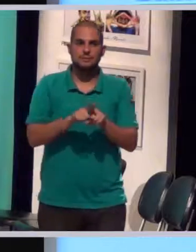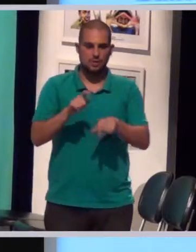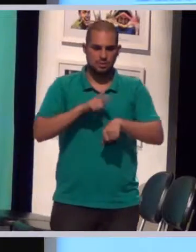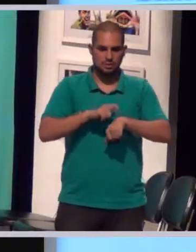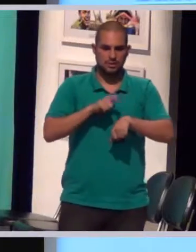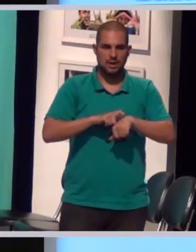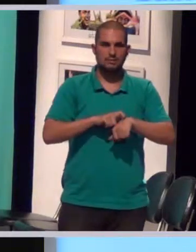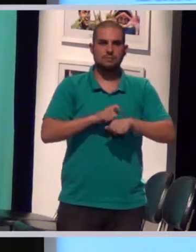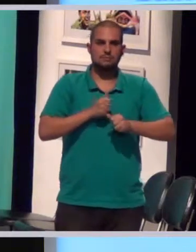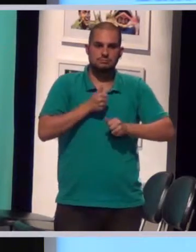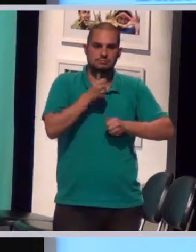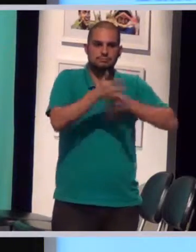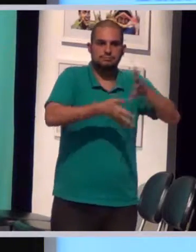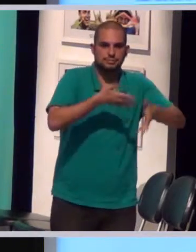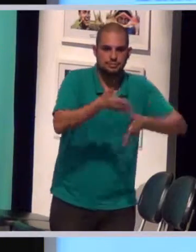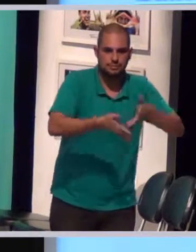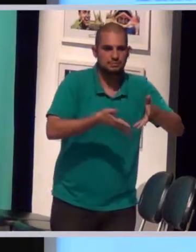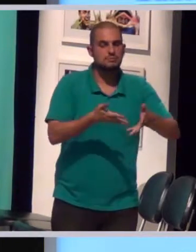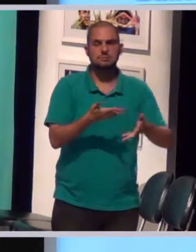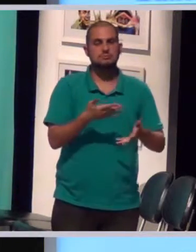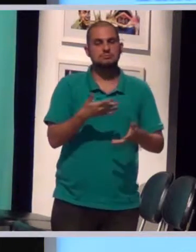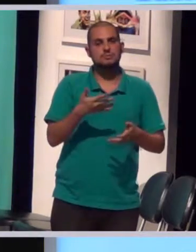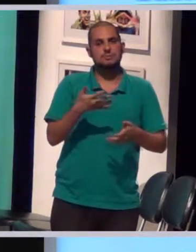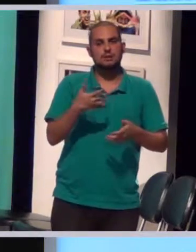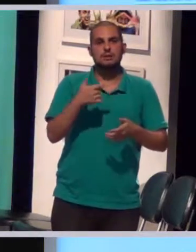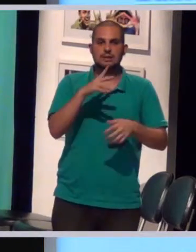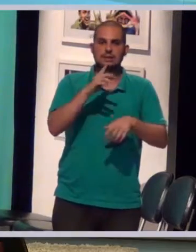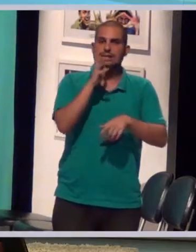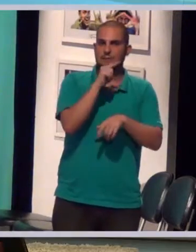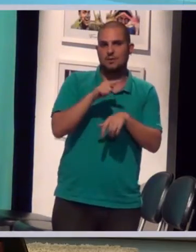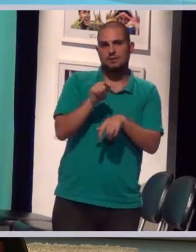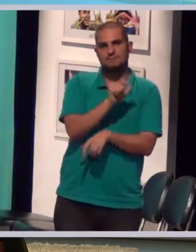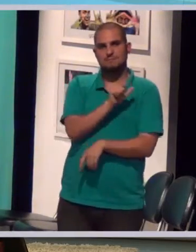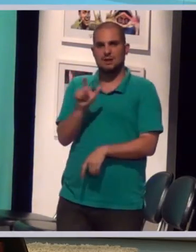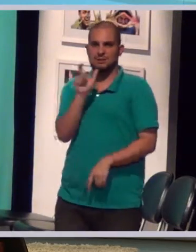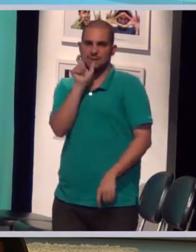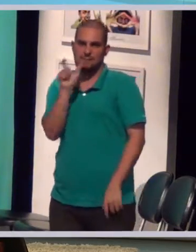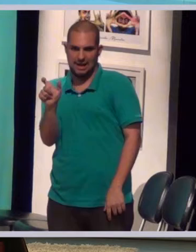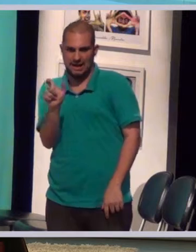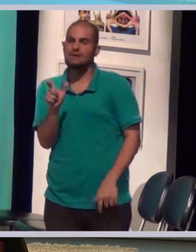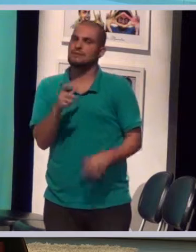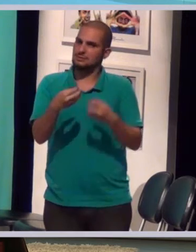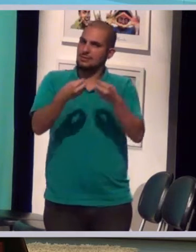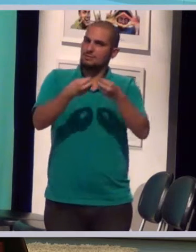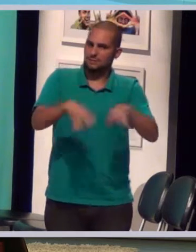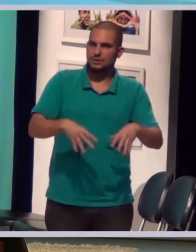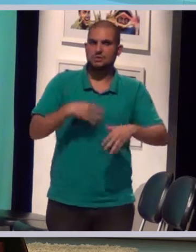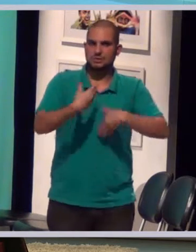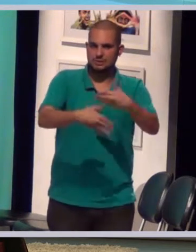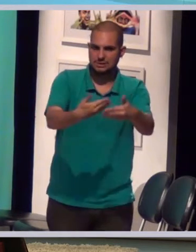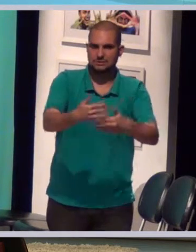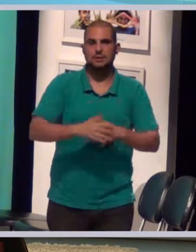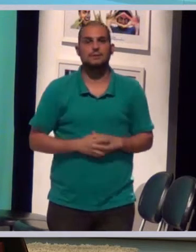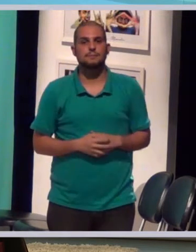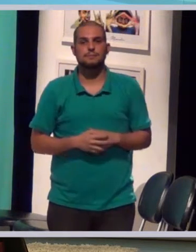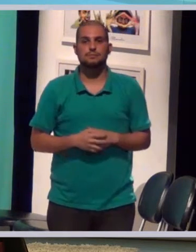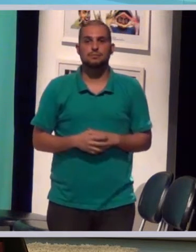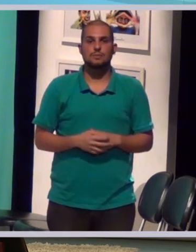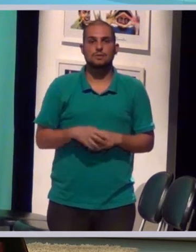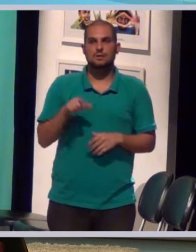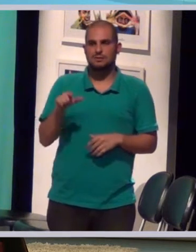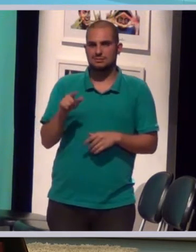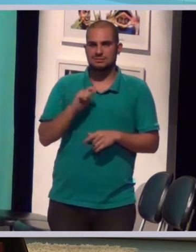sinal tenderia a ser maior que o da palavra, o que também atrapalharia o desempenho. Os sinais seriam unidades fonológicas